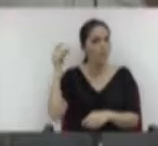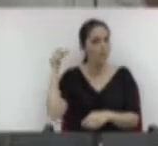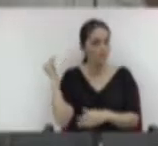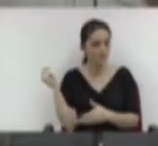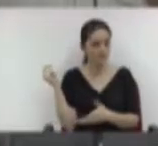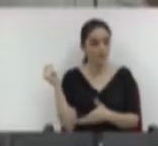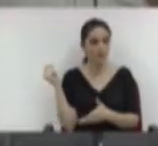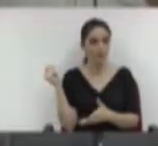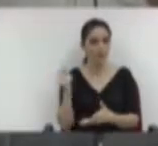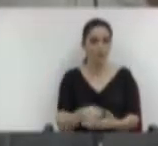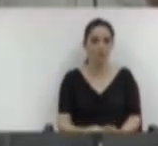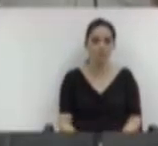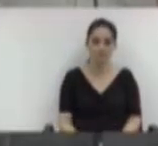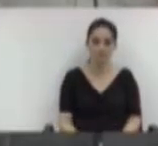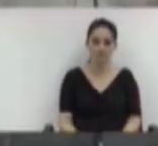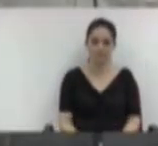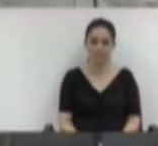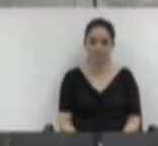trouxeram